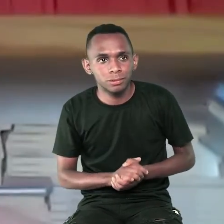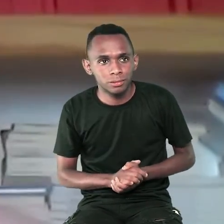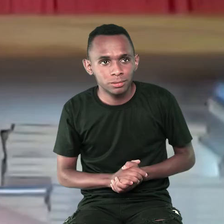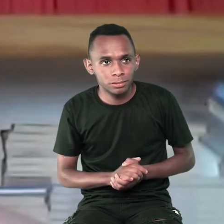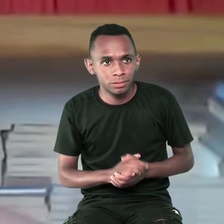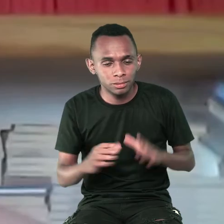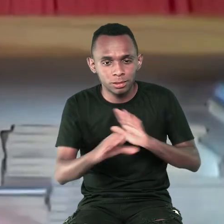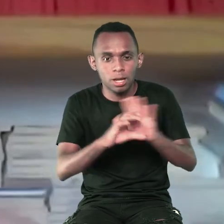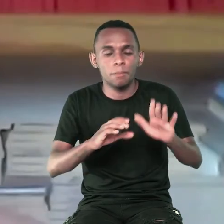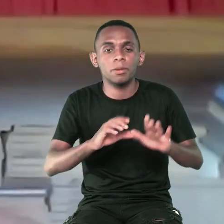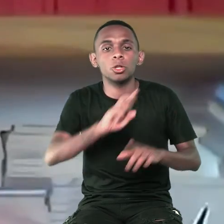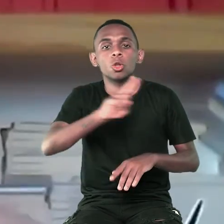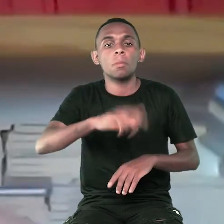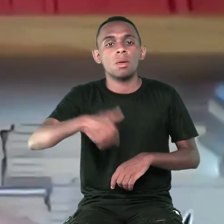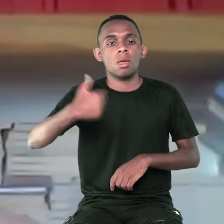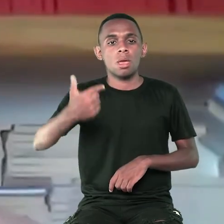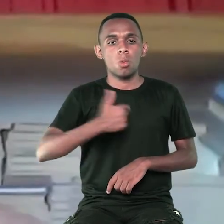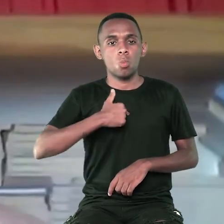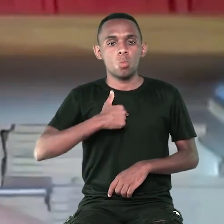se chama Eu.